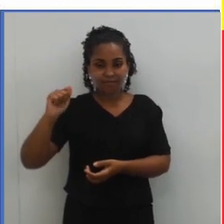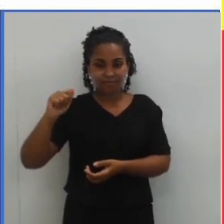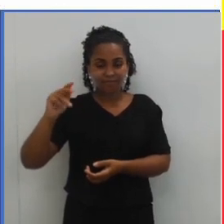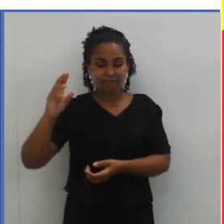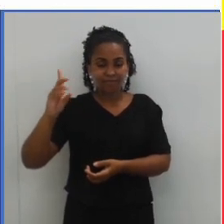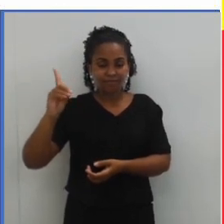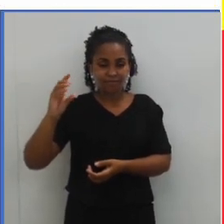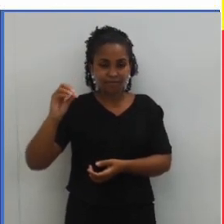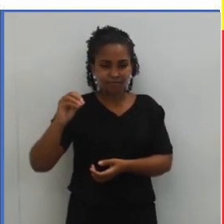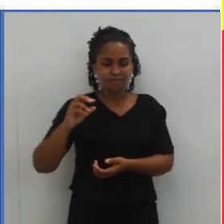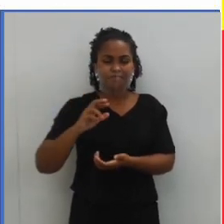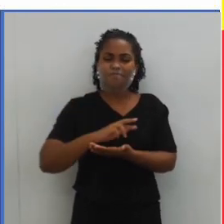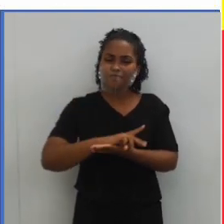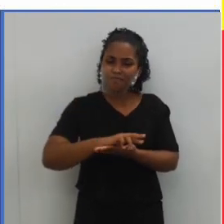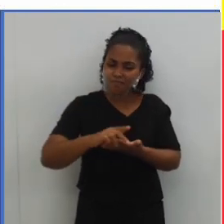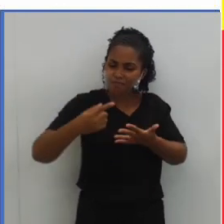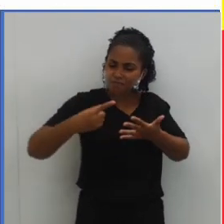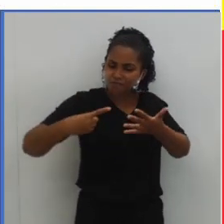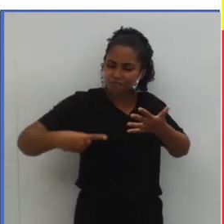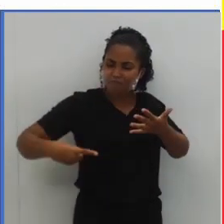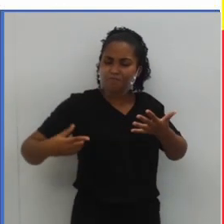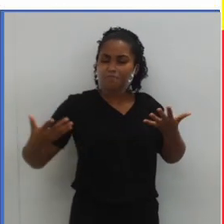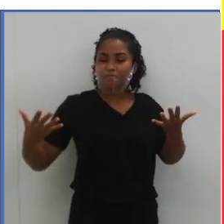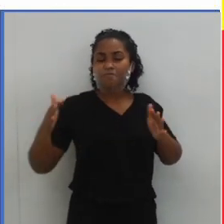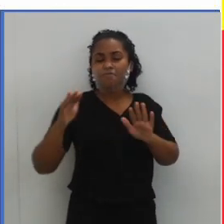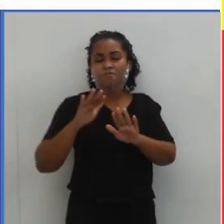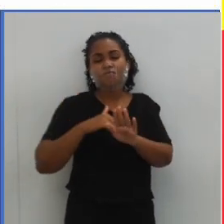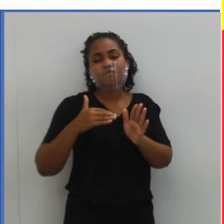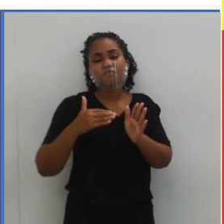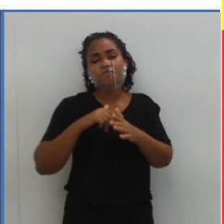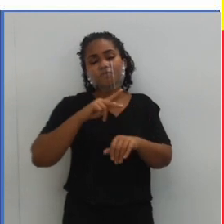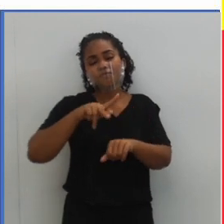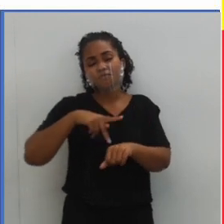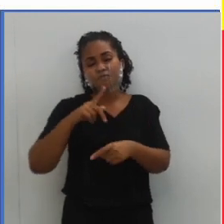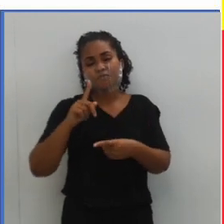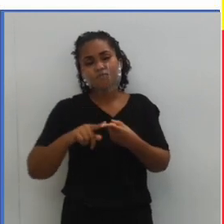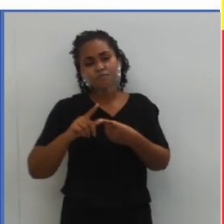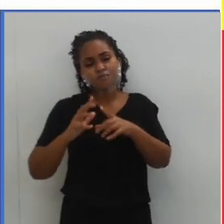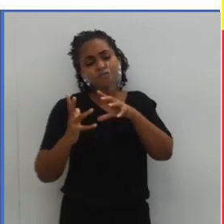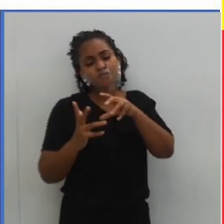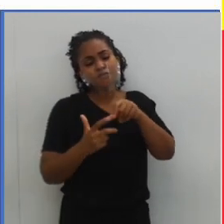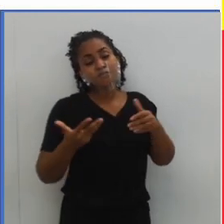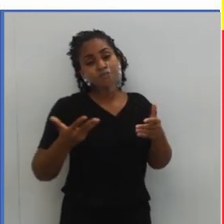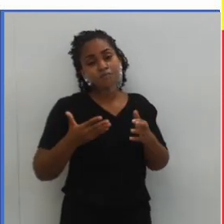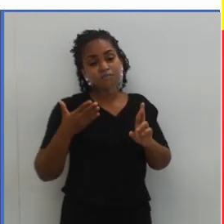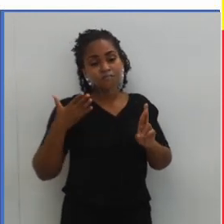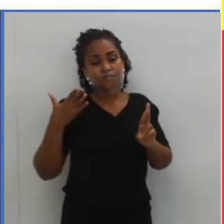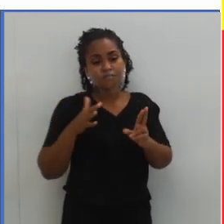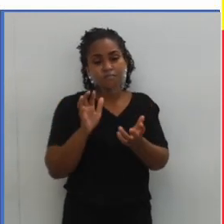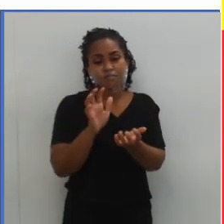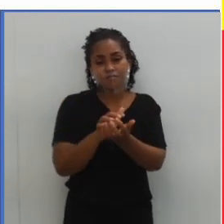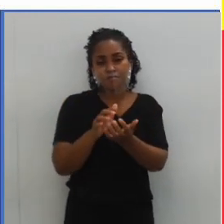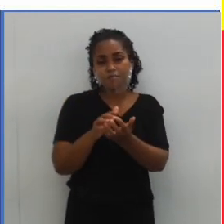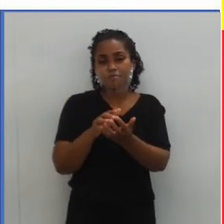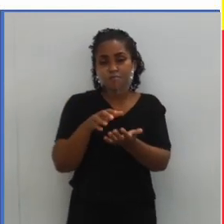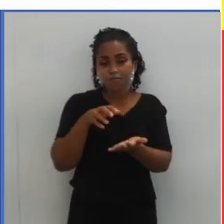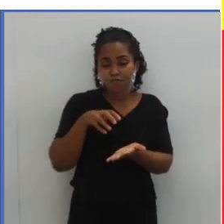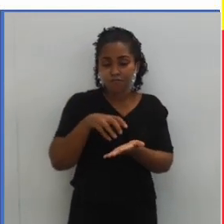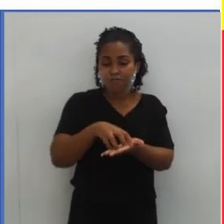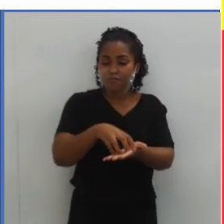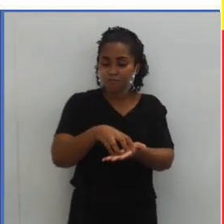cinema sólido, né, que tem prestígio em todo o país. E também no mundo. Pernambuco hoje é considerado um dos